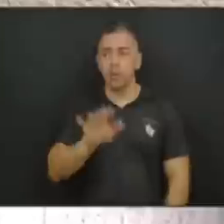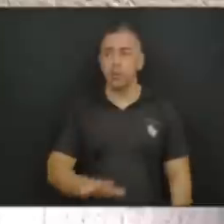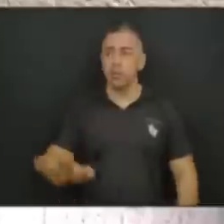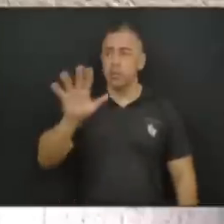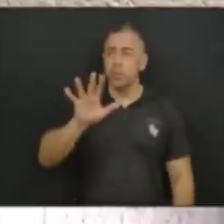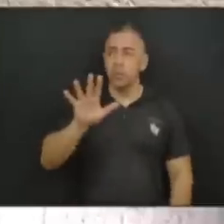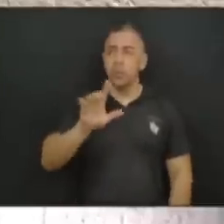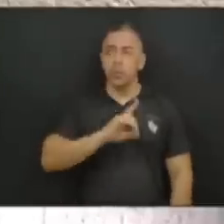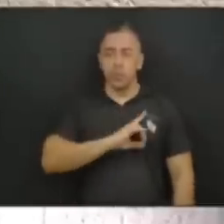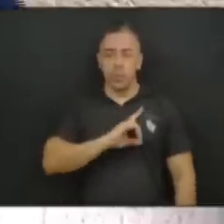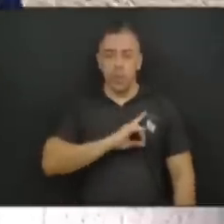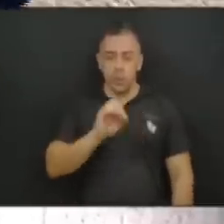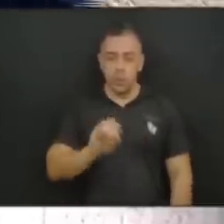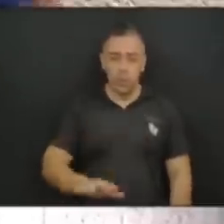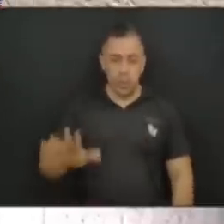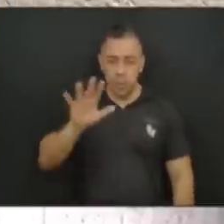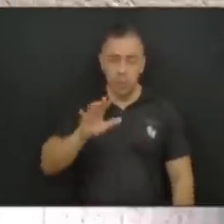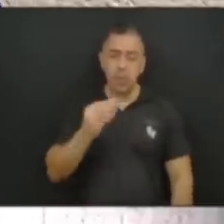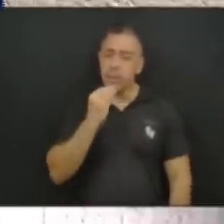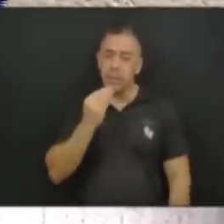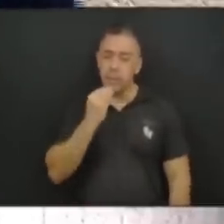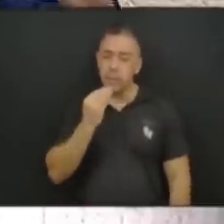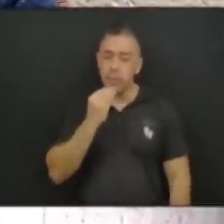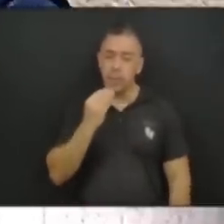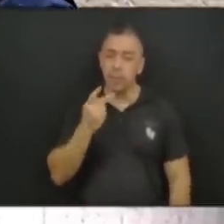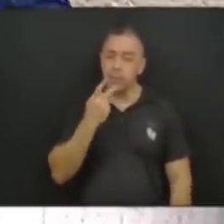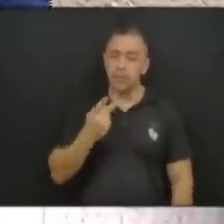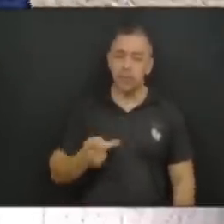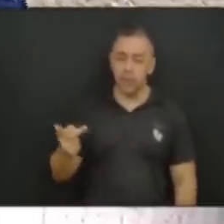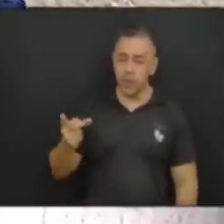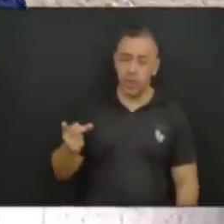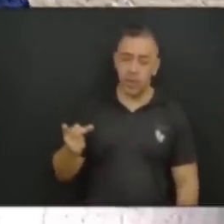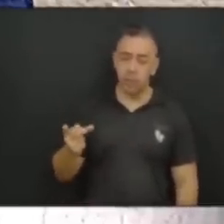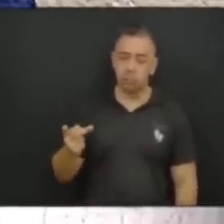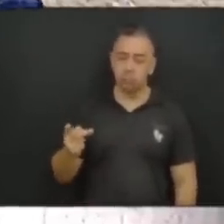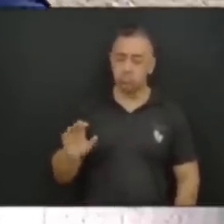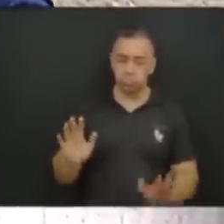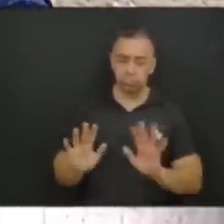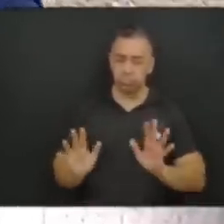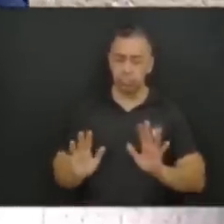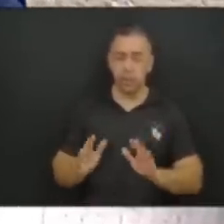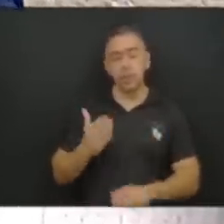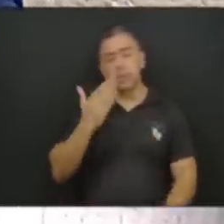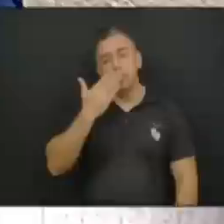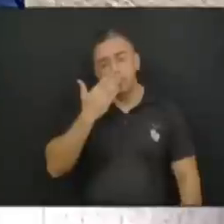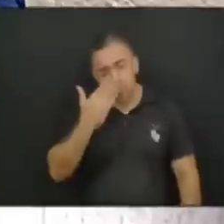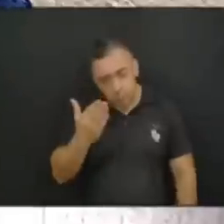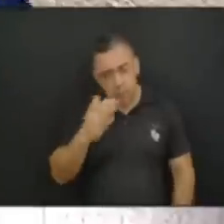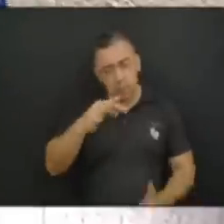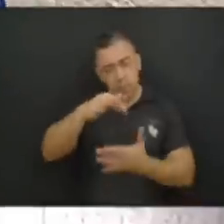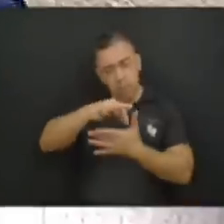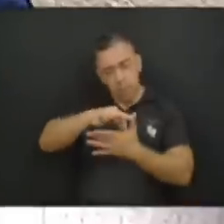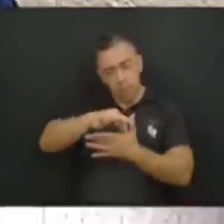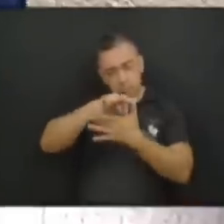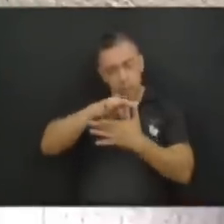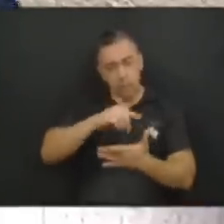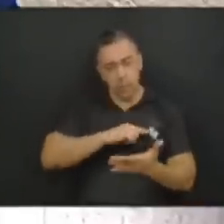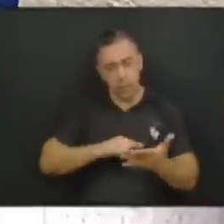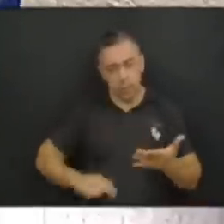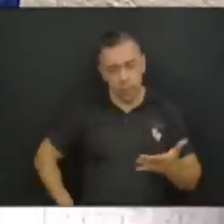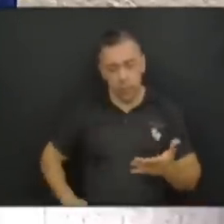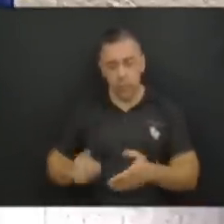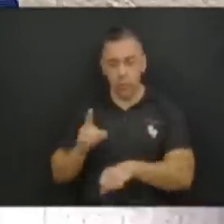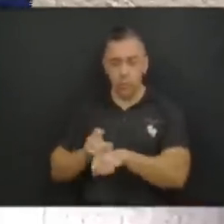bater o telhado geral não adianta tentar falar com roupa embaixo ele não vai me atender então a pele do governo para